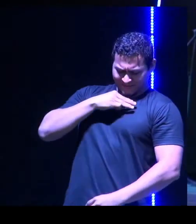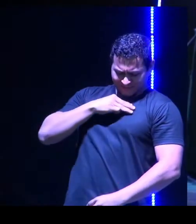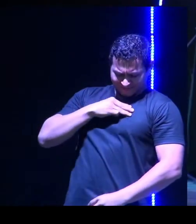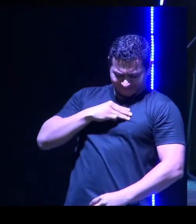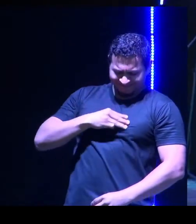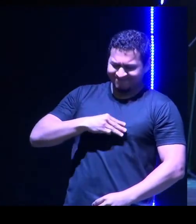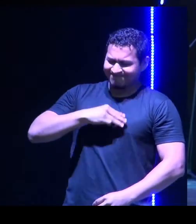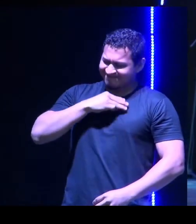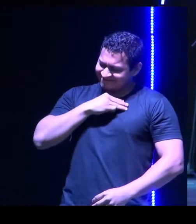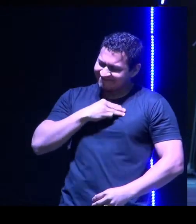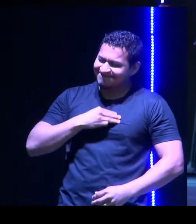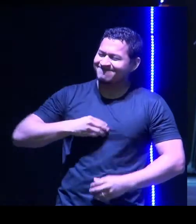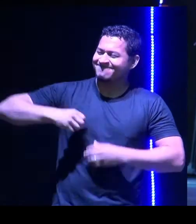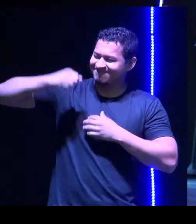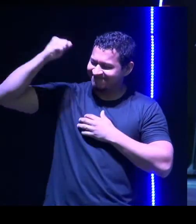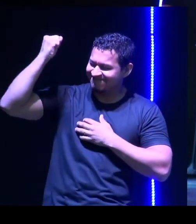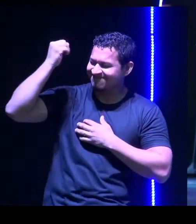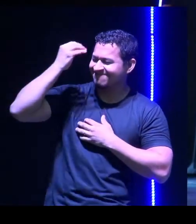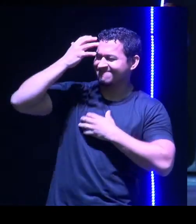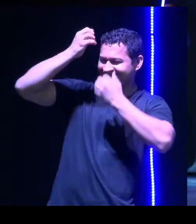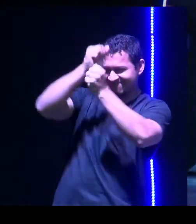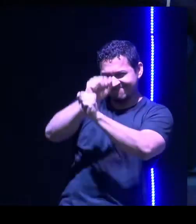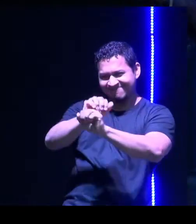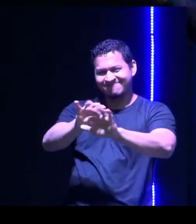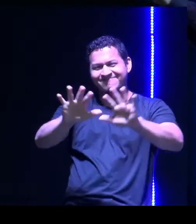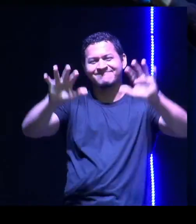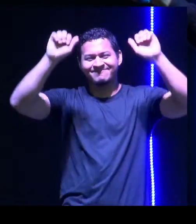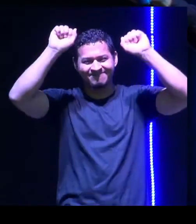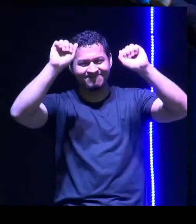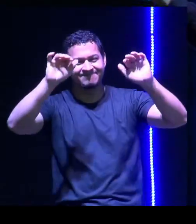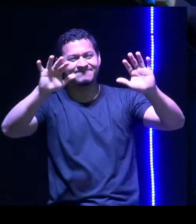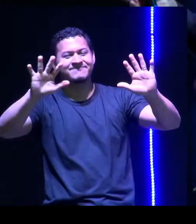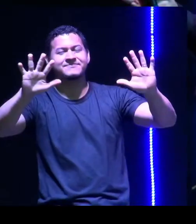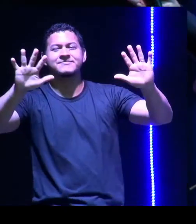misericórdia e graça,